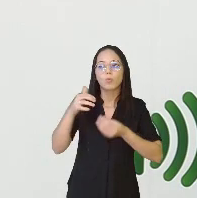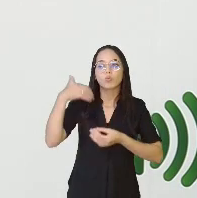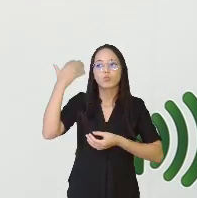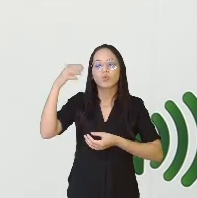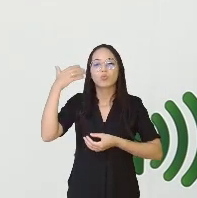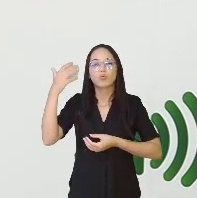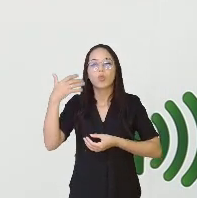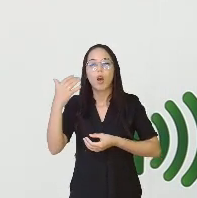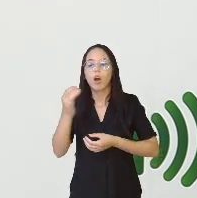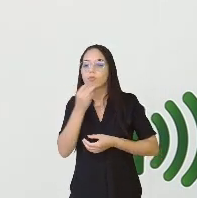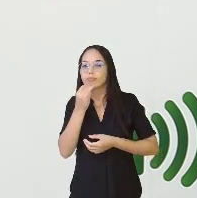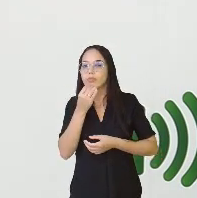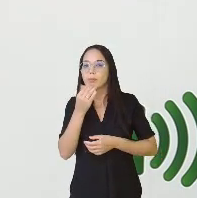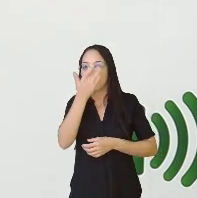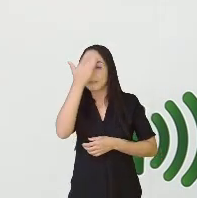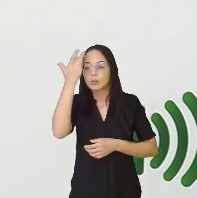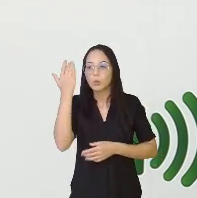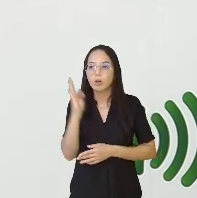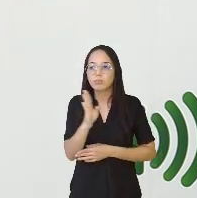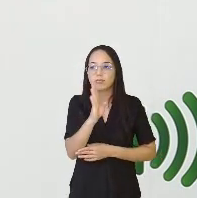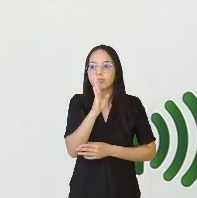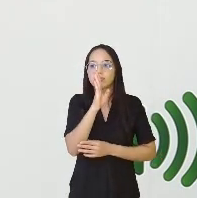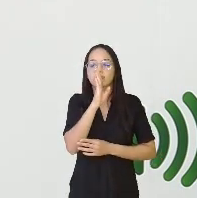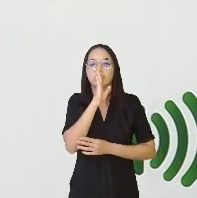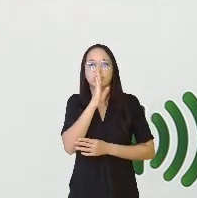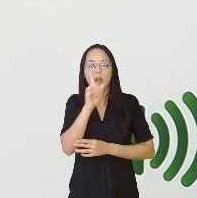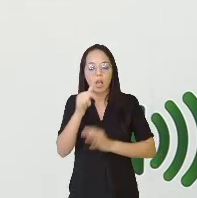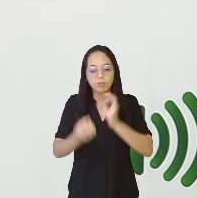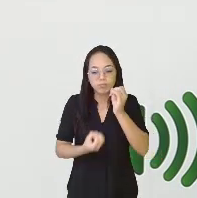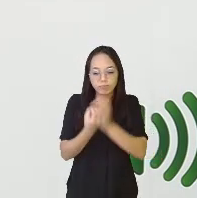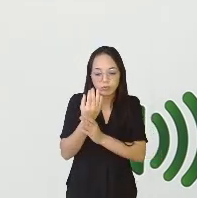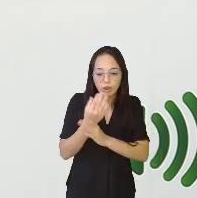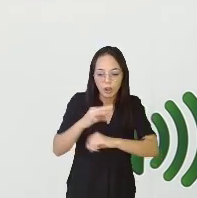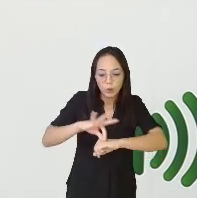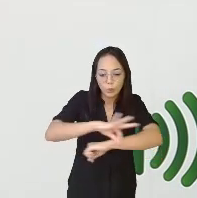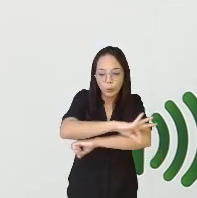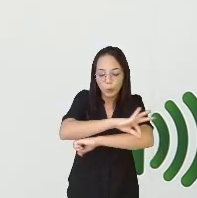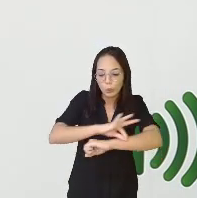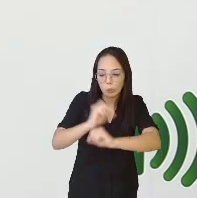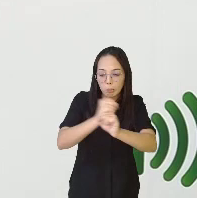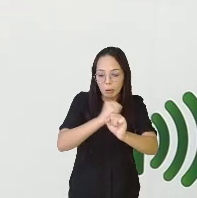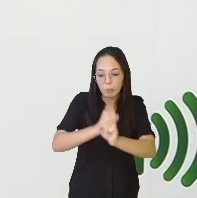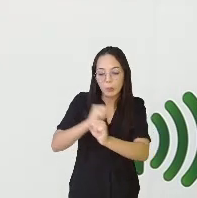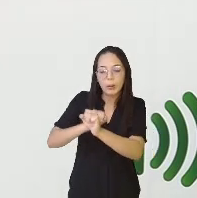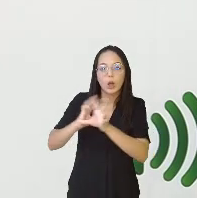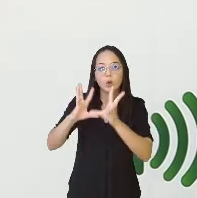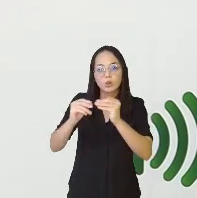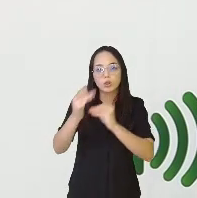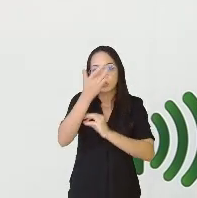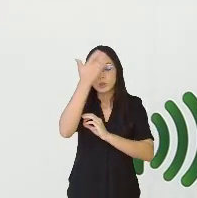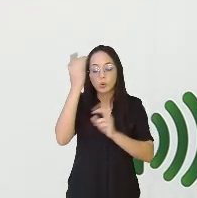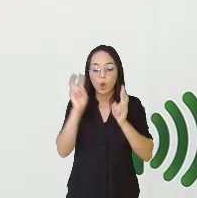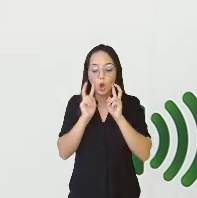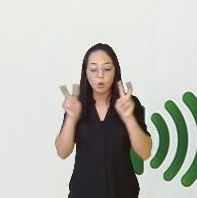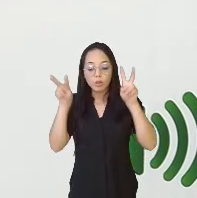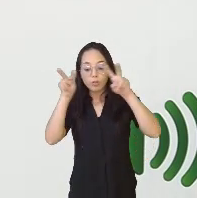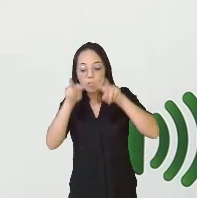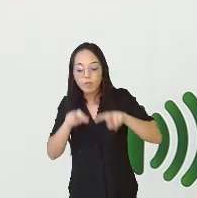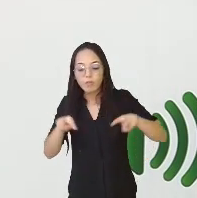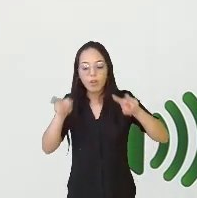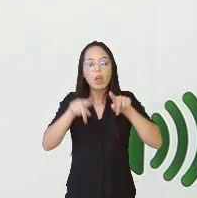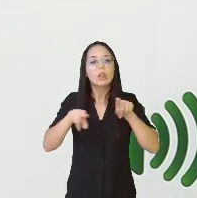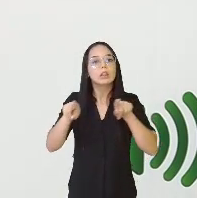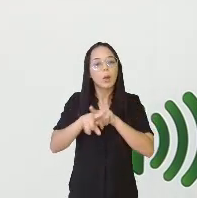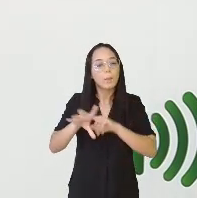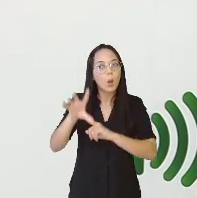levado para as pessoas, era perfeito, era projetado de maneira que todas as pessoas podiam tanto ver a encenação